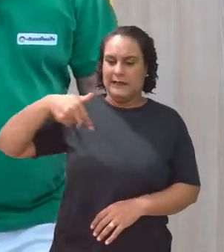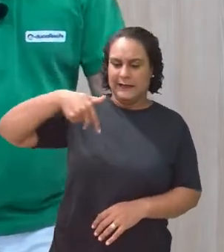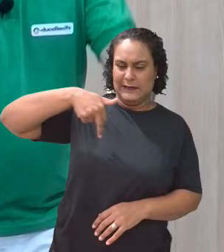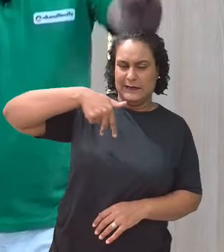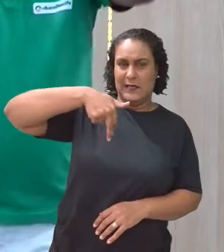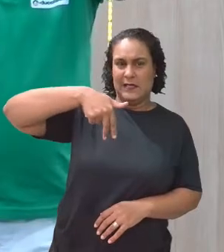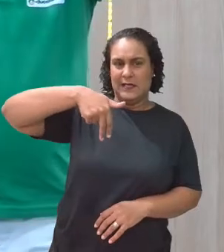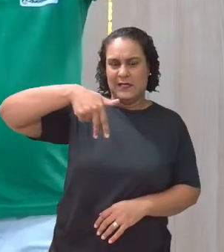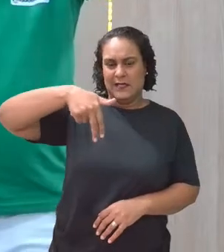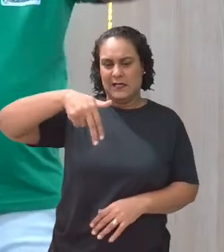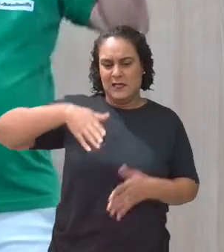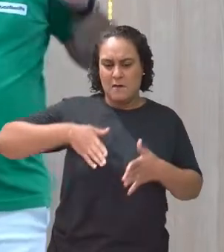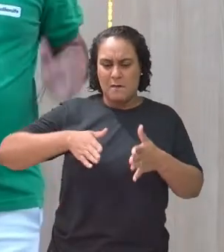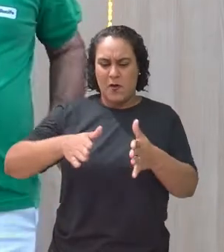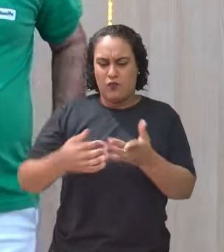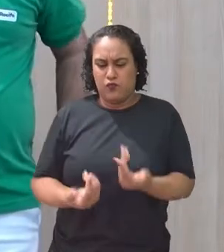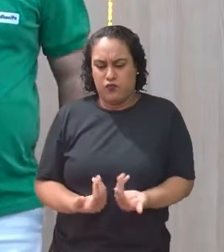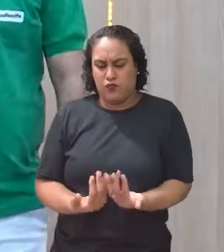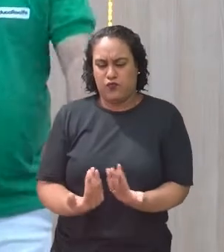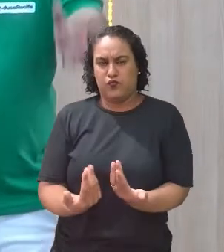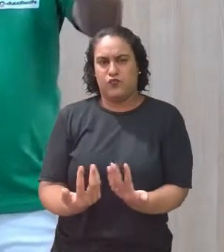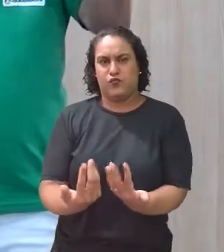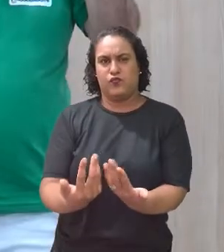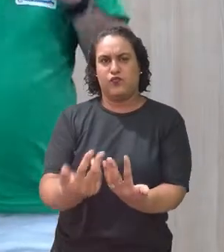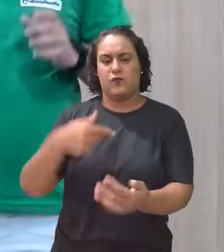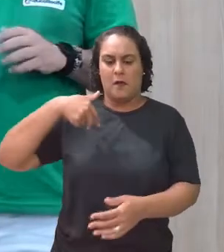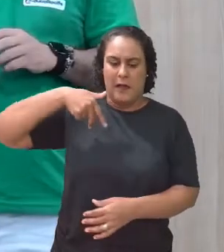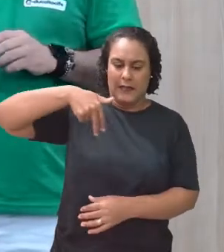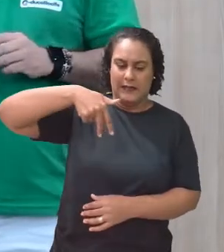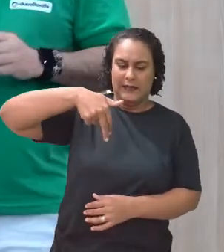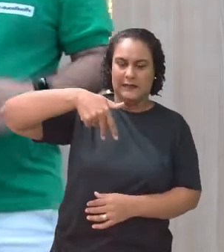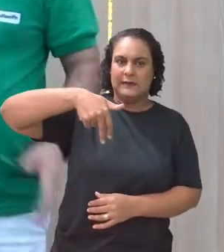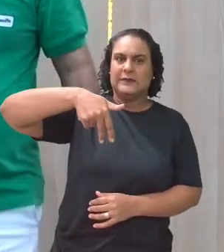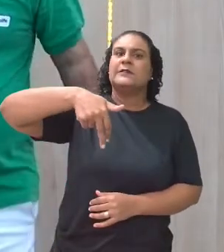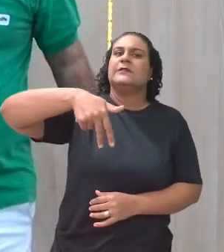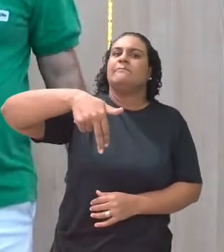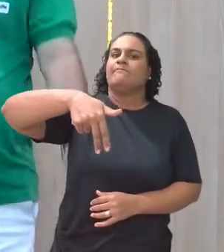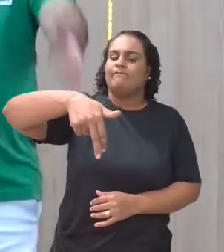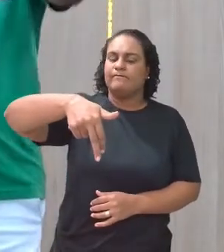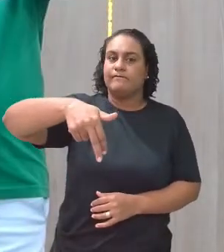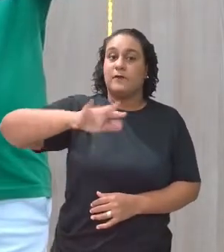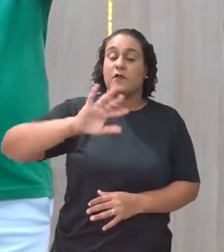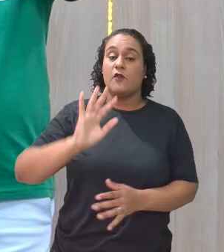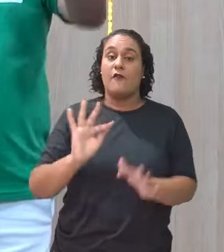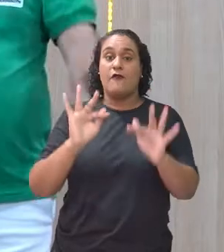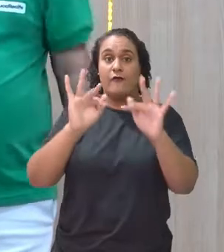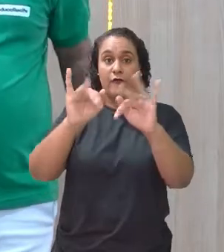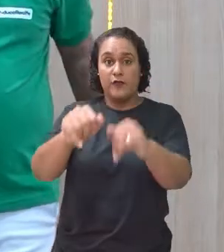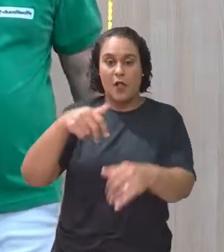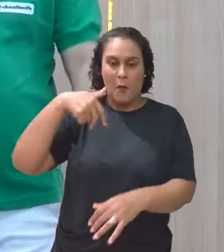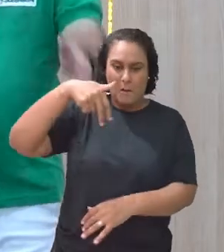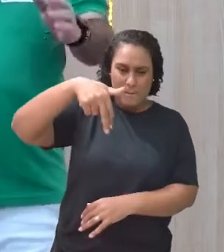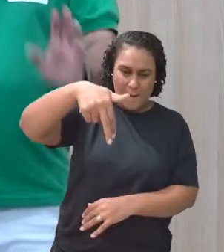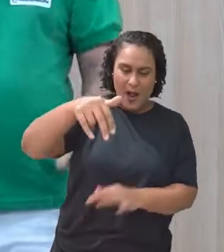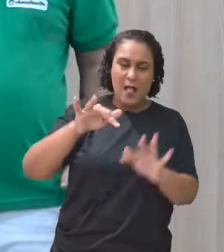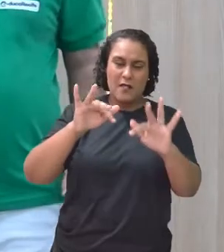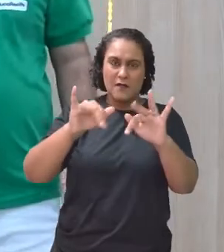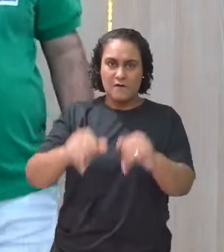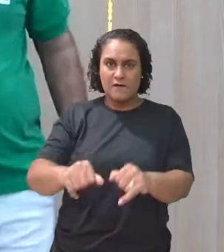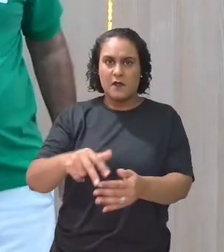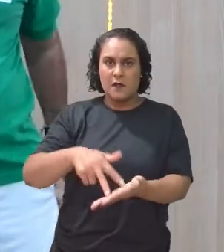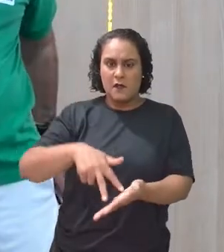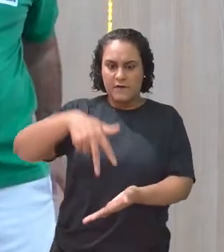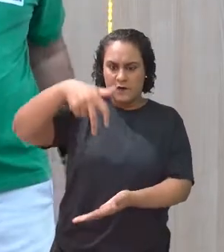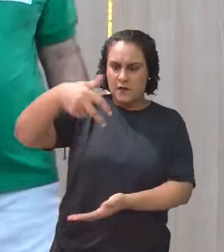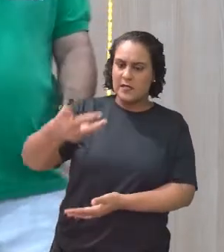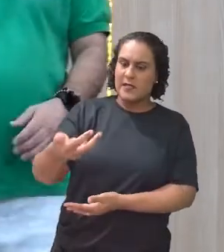né, com aquela questão ali, né, do tempo, né? E quando chegasse lá no final, levantava o